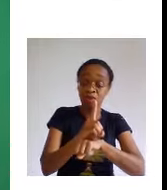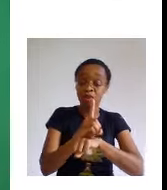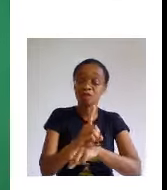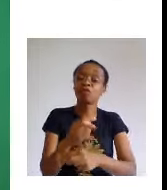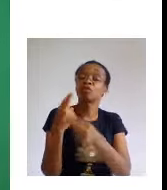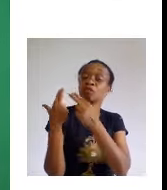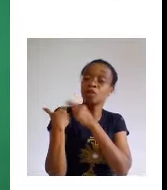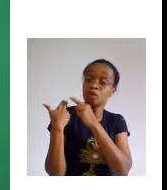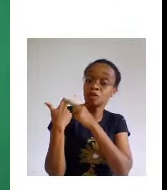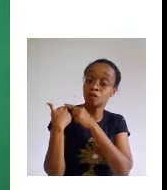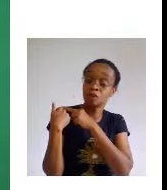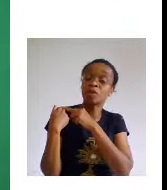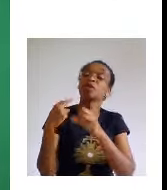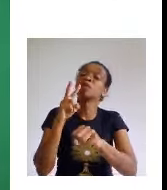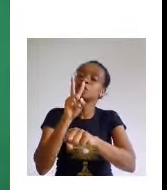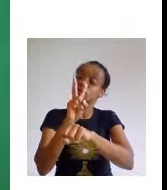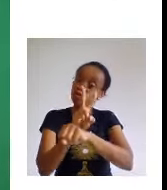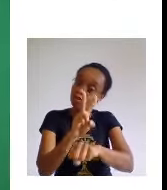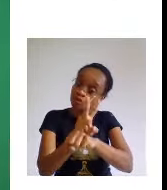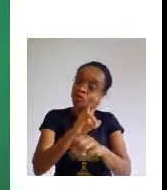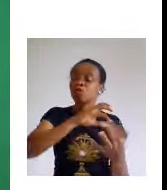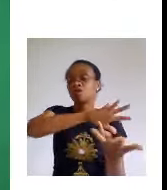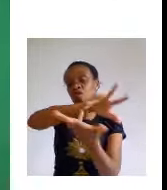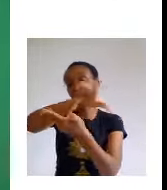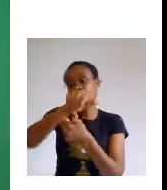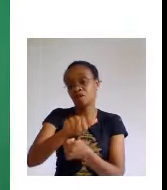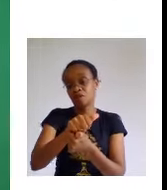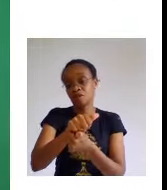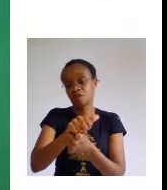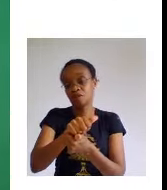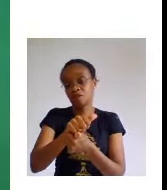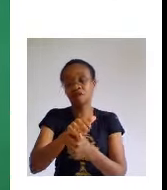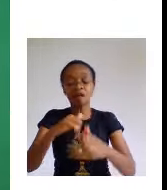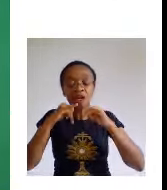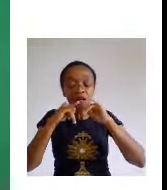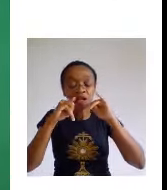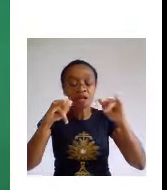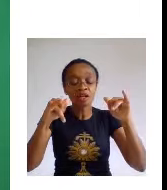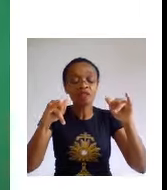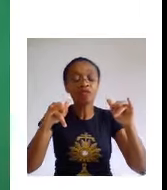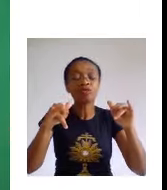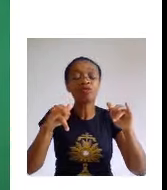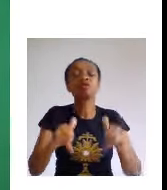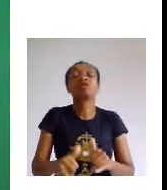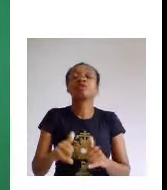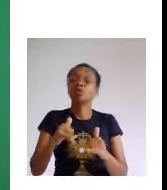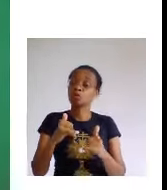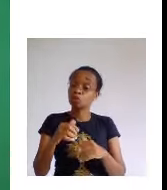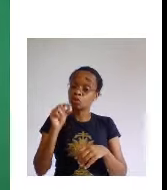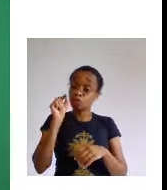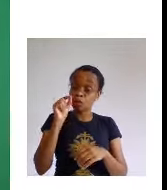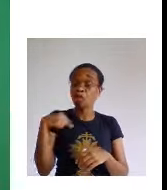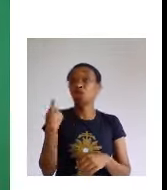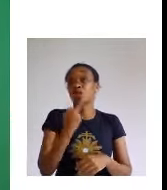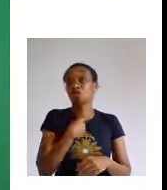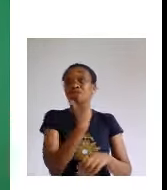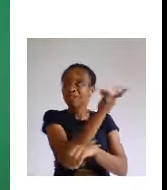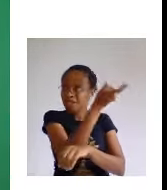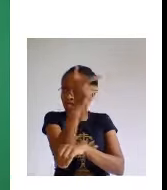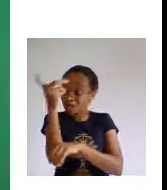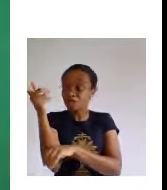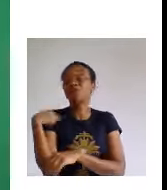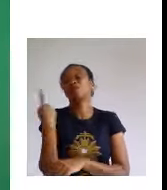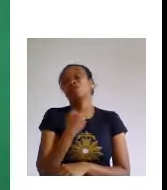zelo pela nossa terra, com o testemunho dessa espiritualidade ecológica cristã, com a promoção